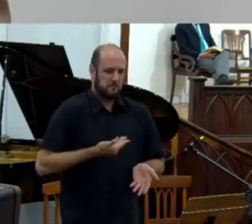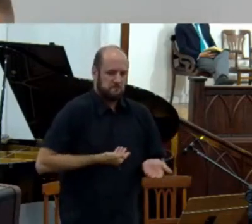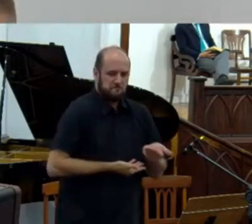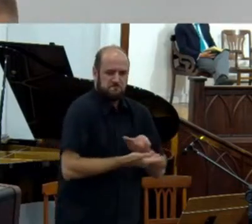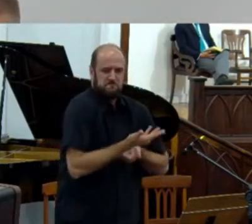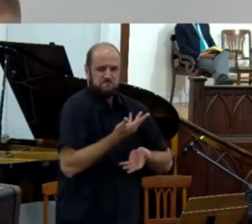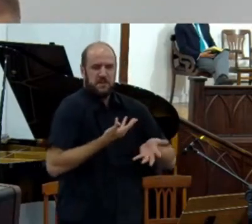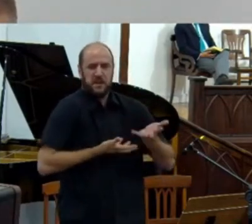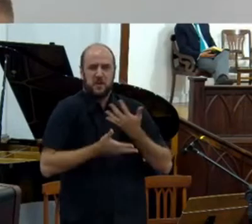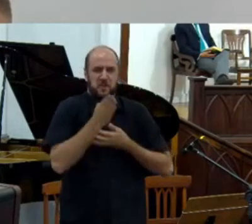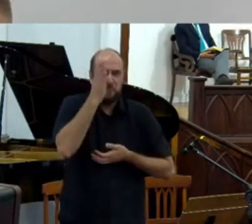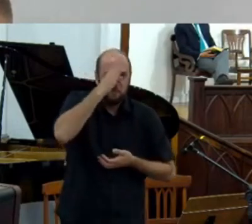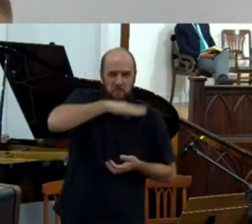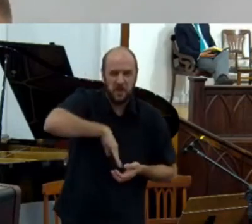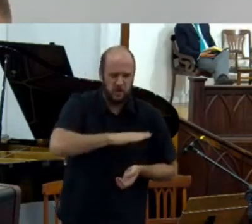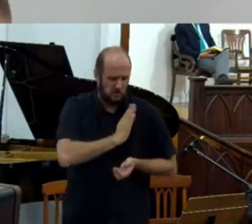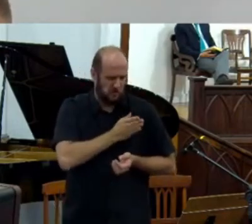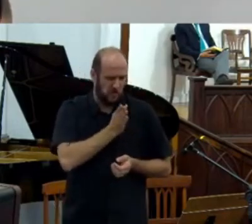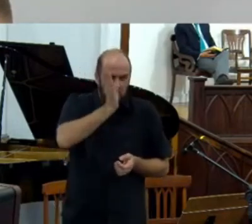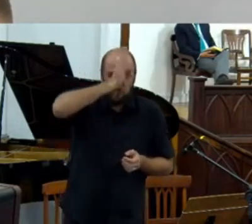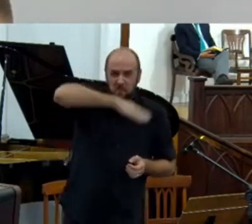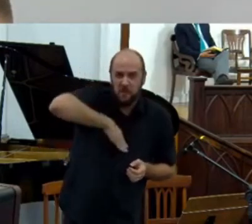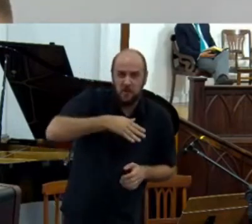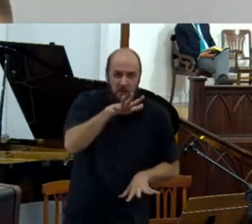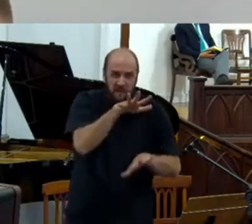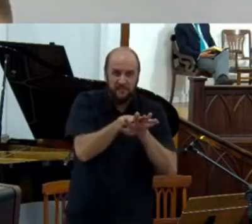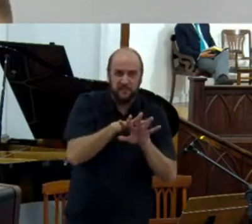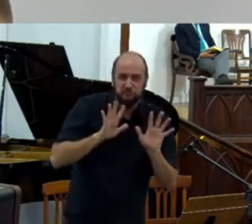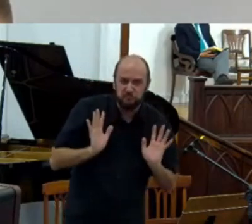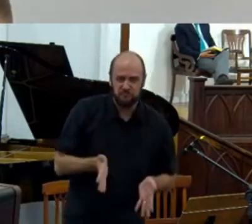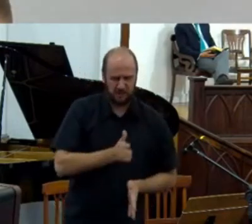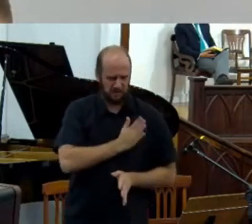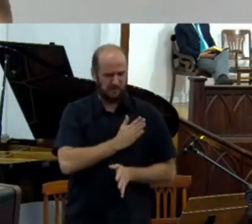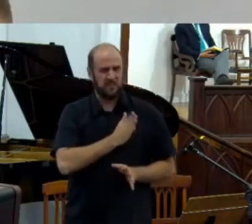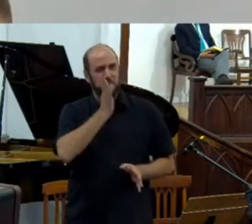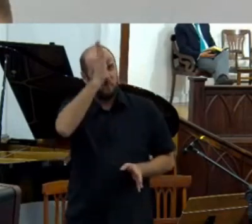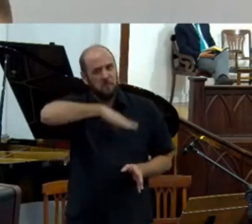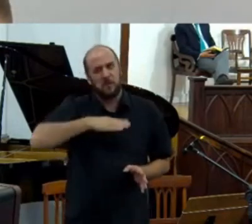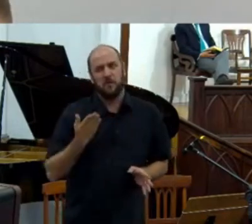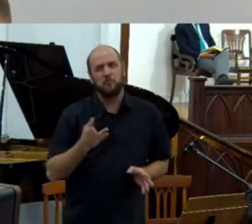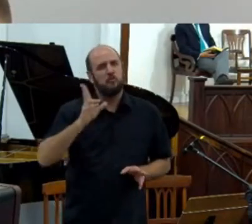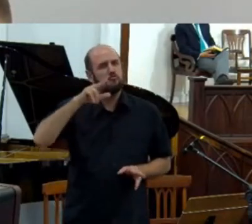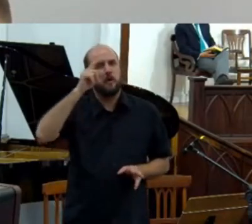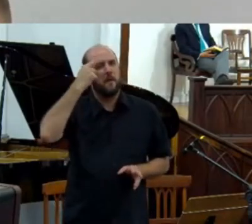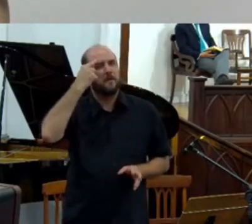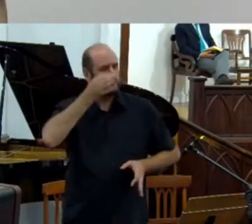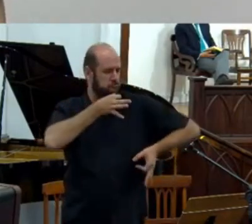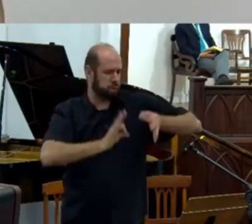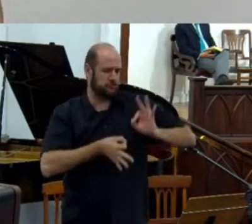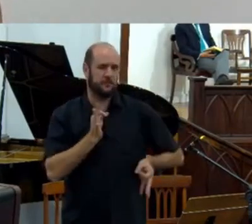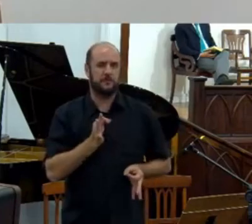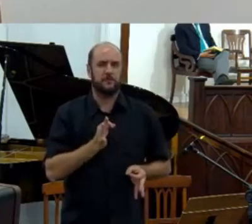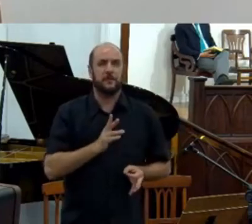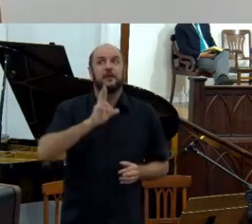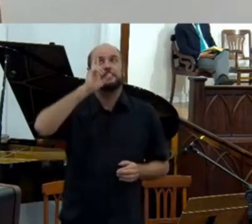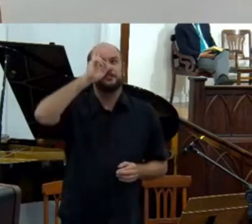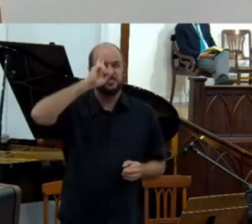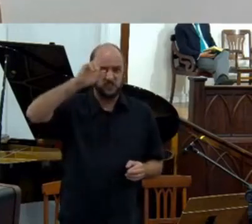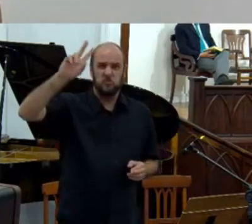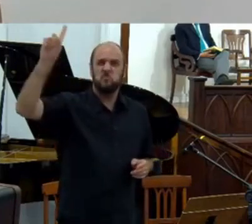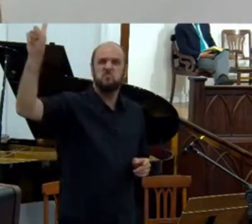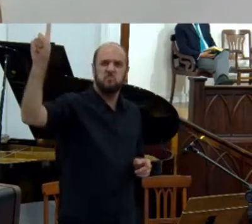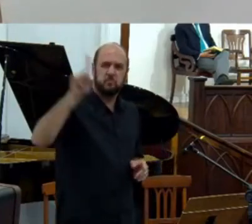familiarizadas com o que se passava no seu coração, que elas jamais julgariam o que se passava no seu coração. É por isso que o Senhor tem que intervir de forma